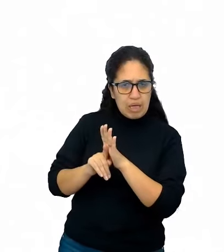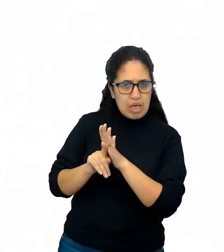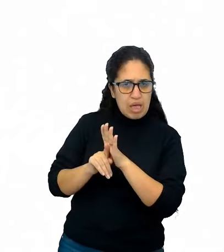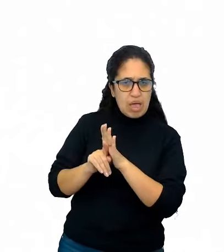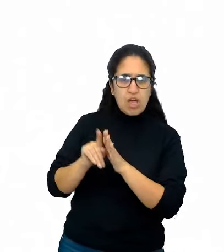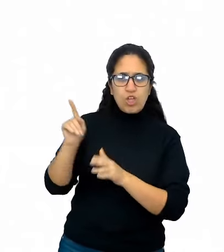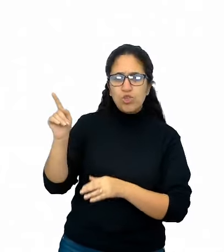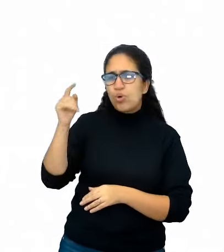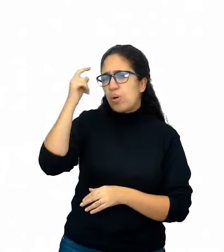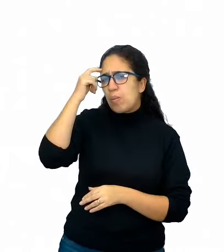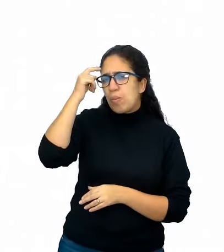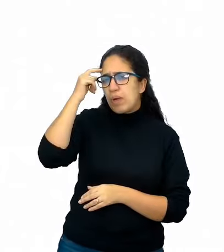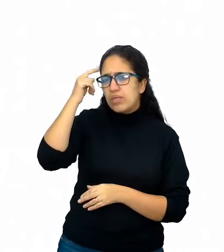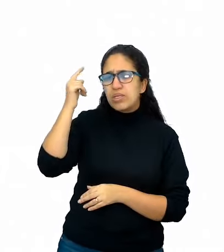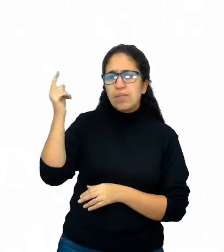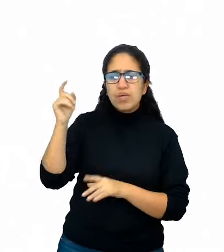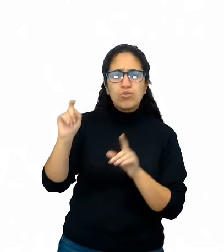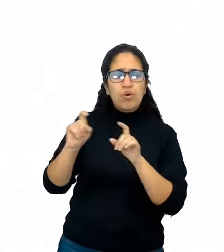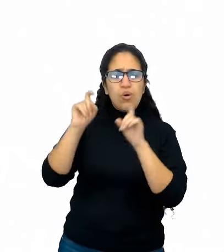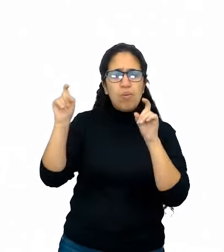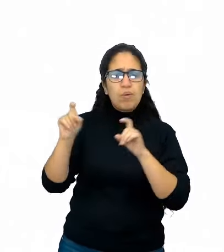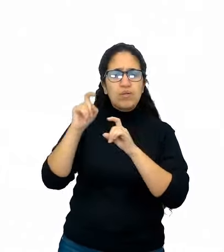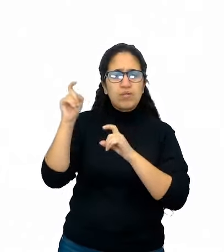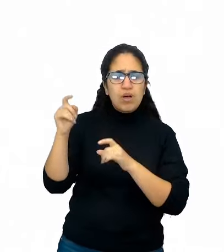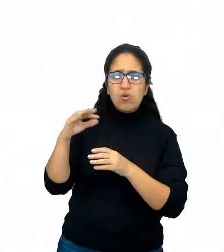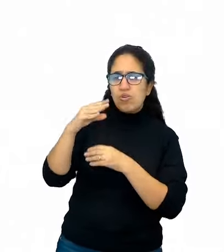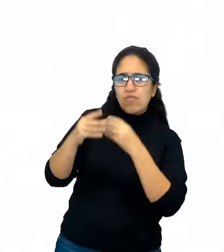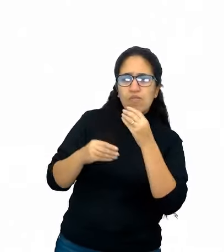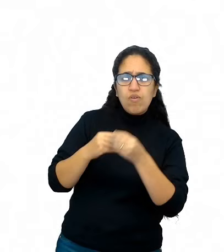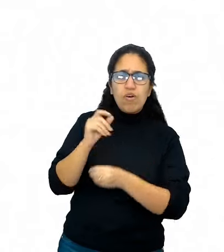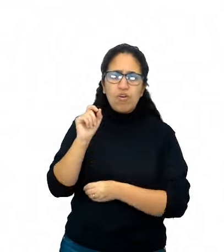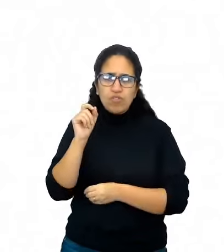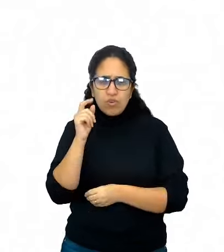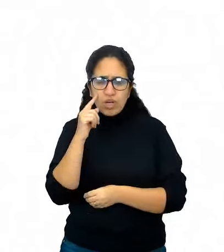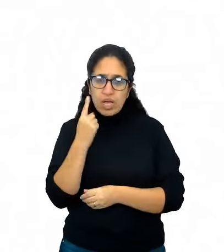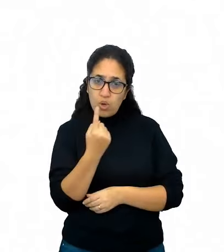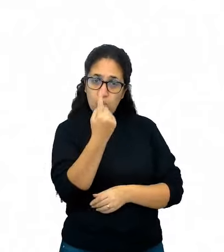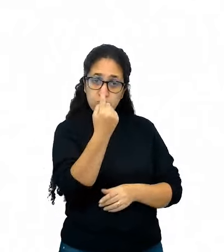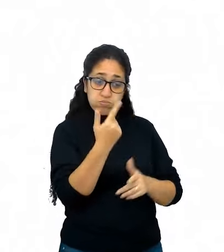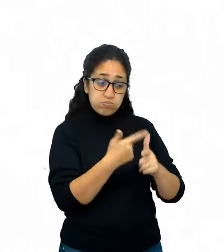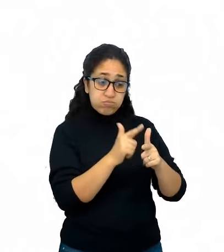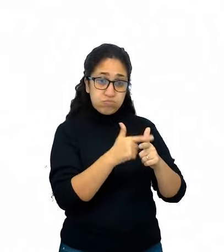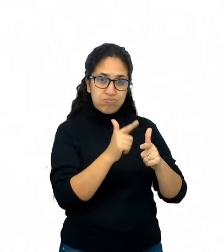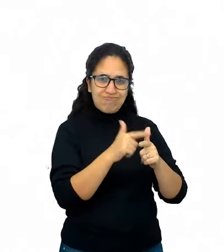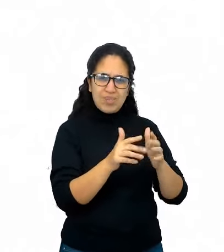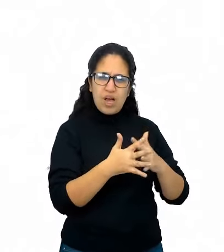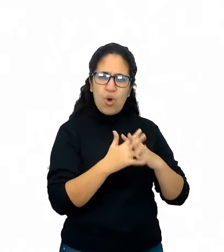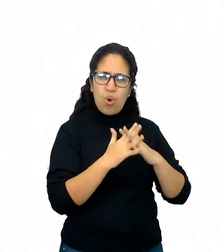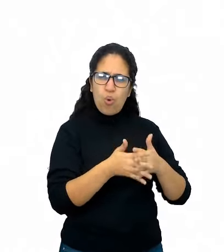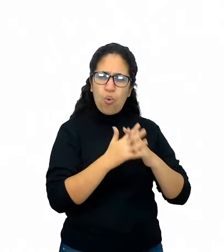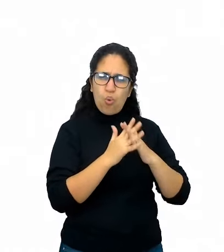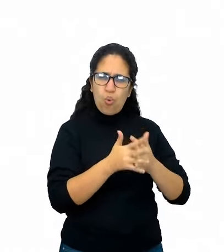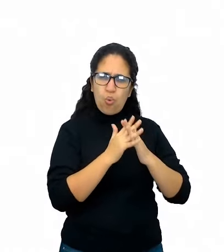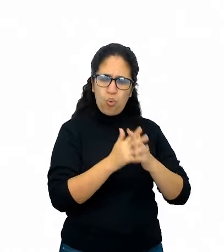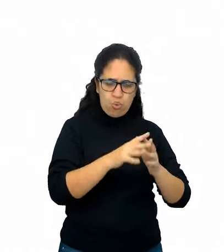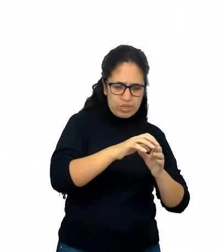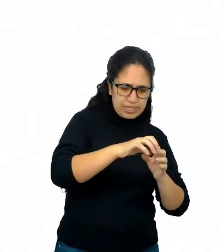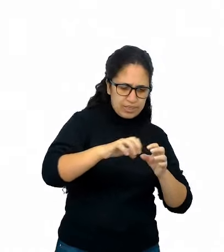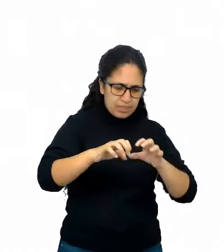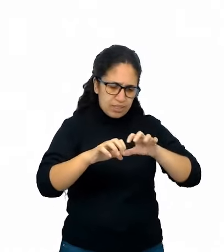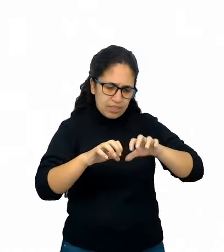o pensamento computacional envolve identificar um problema complexo, quebrá-lo em